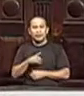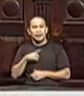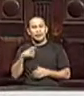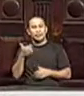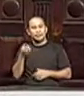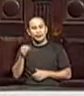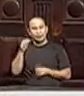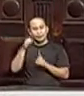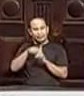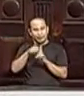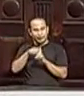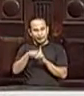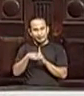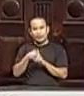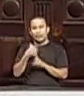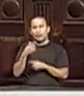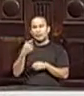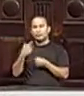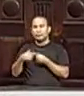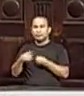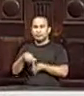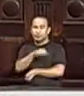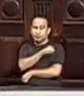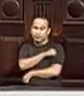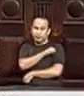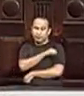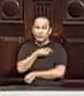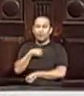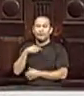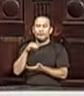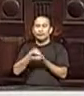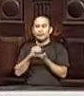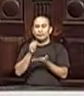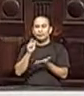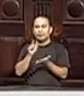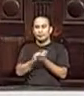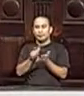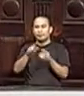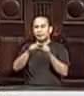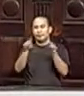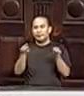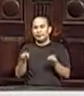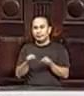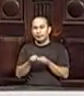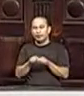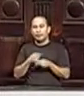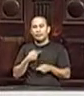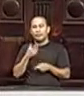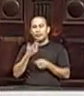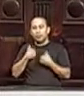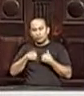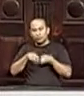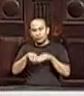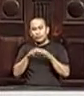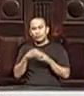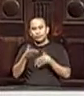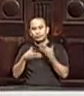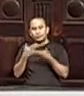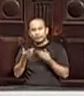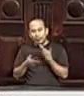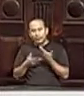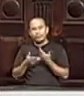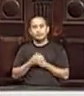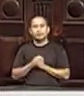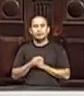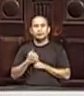10 meses, o município do Rio de Janeiro está sem contratos para cuidar e manter o seu patrimônio. No